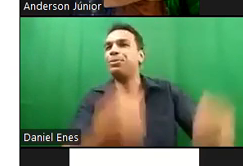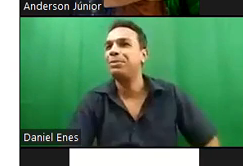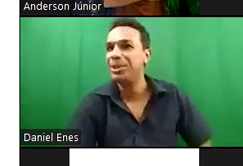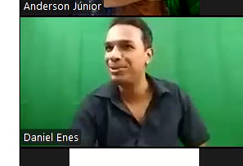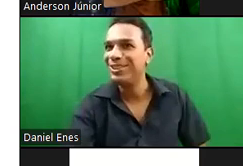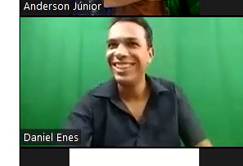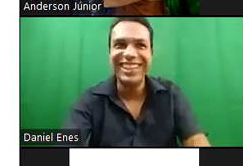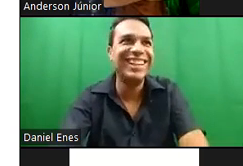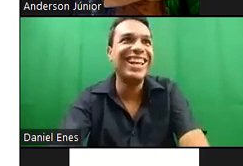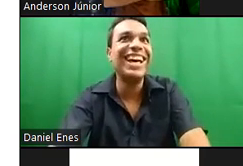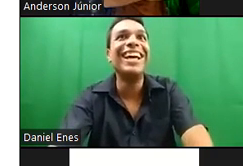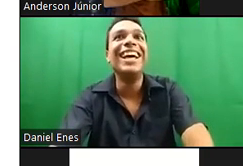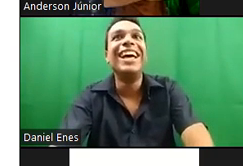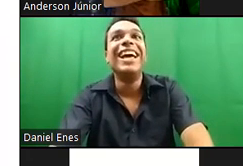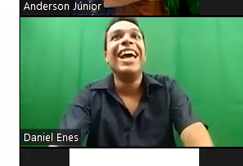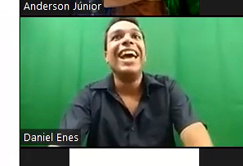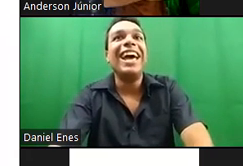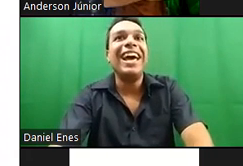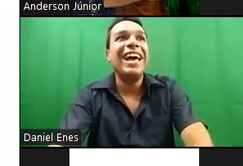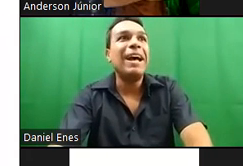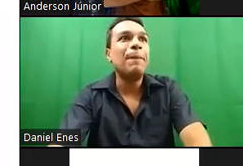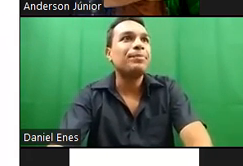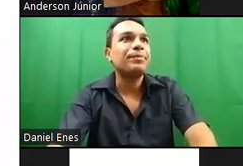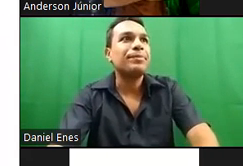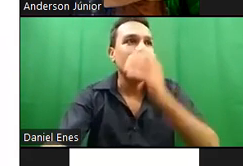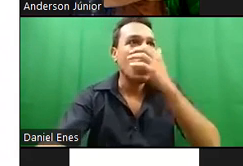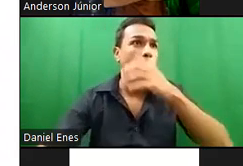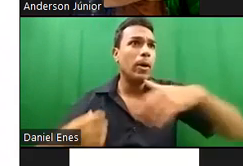gato comeu, né?